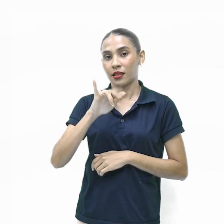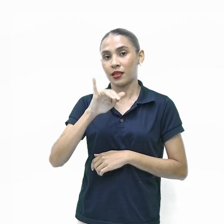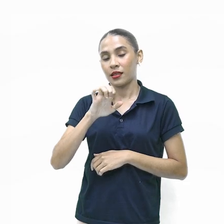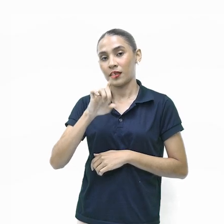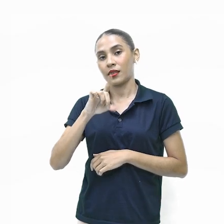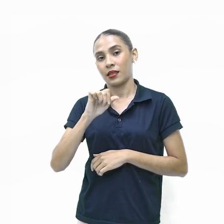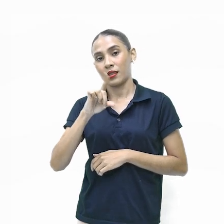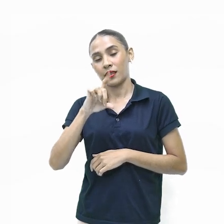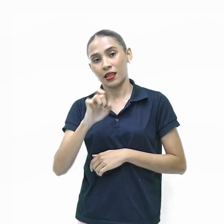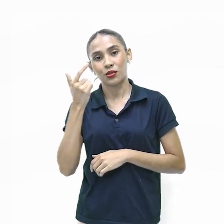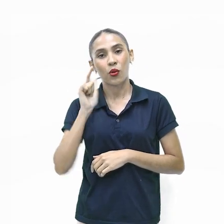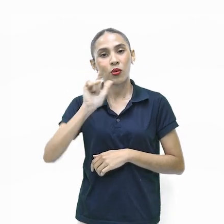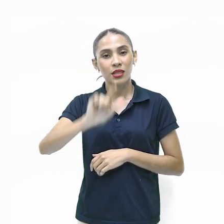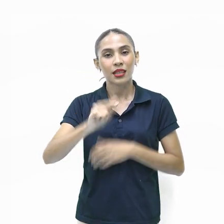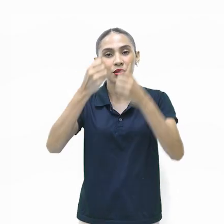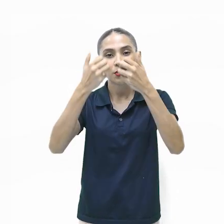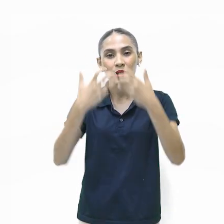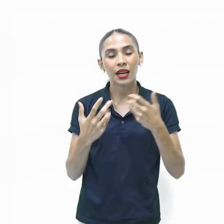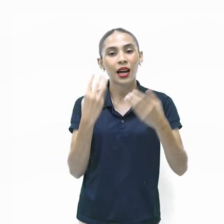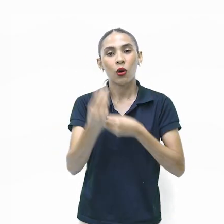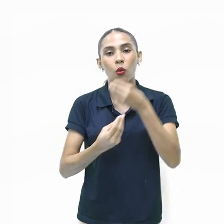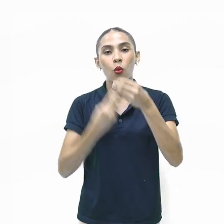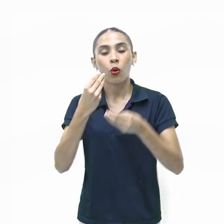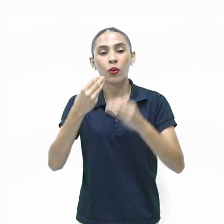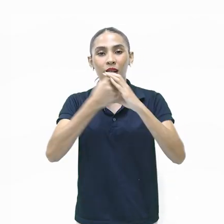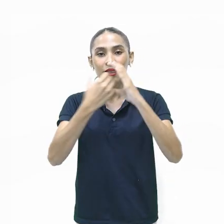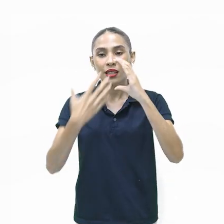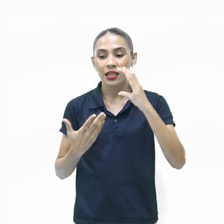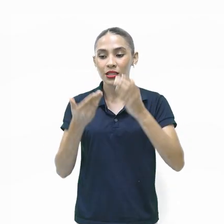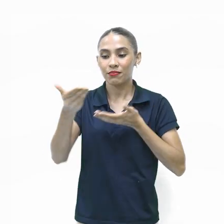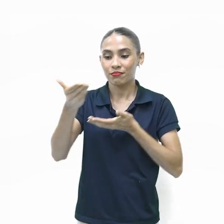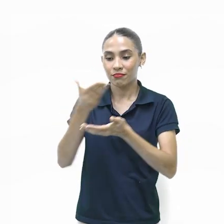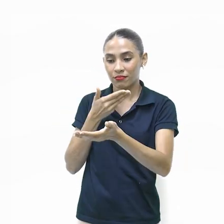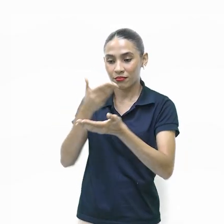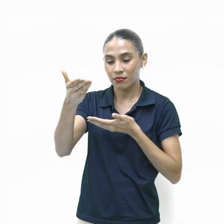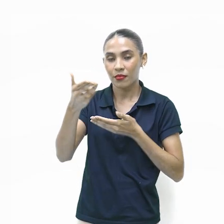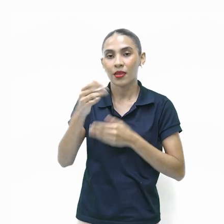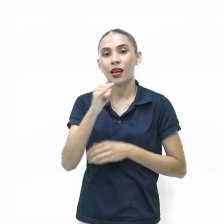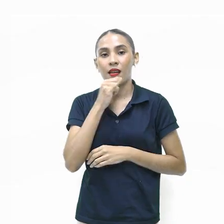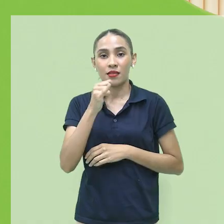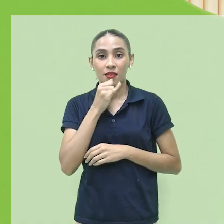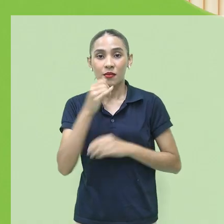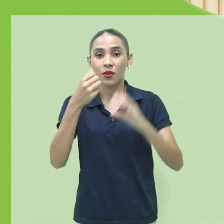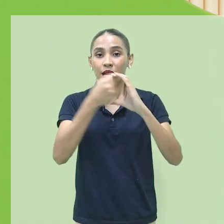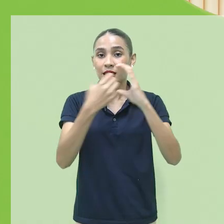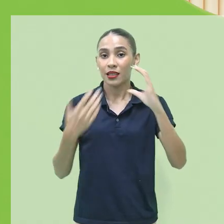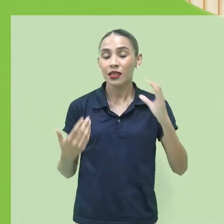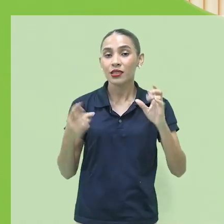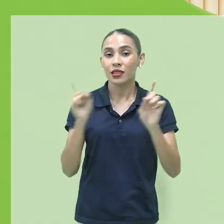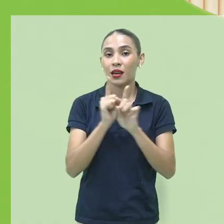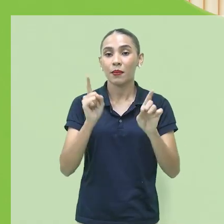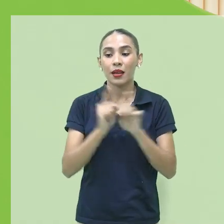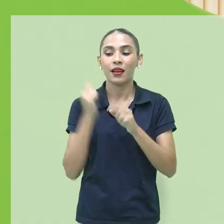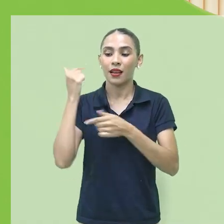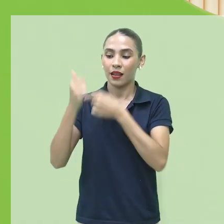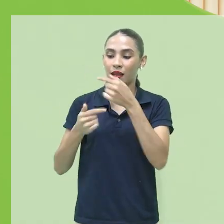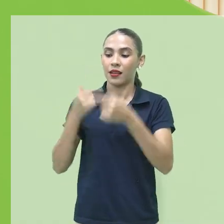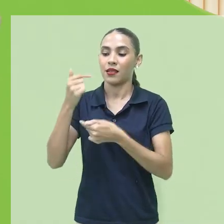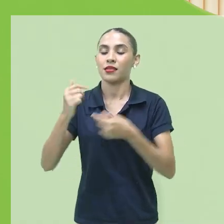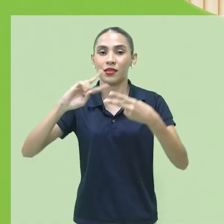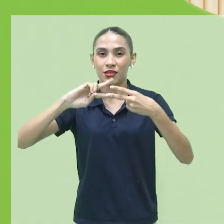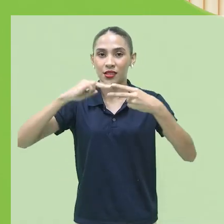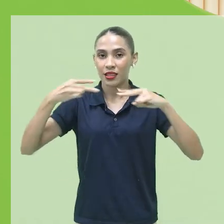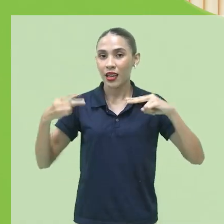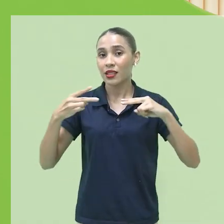as características são transmitidas dos pais para os seus descendentes, né? Quando a gente fala ali de característica, né, de